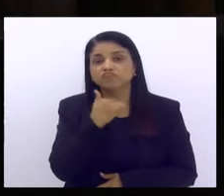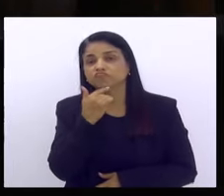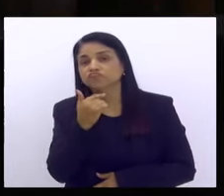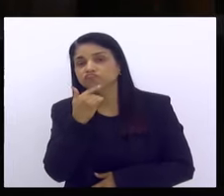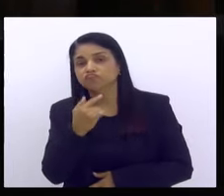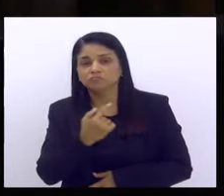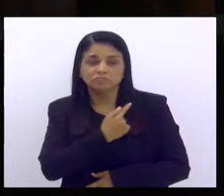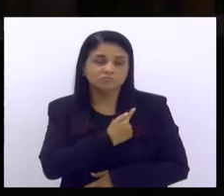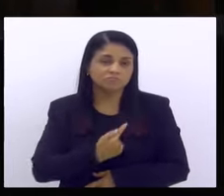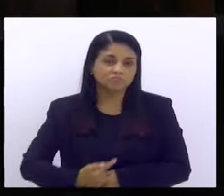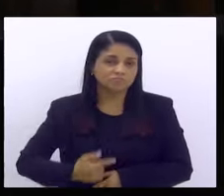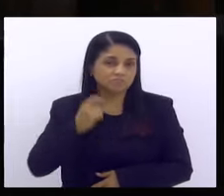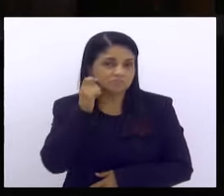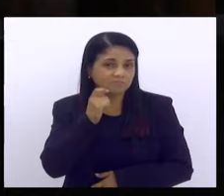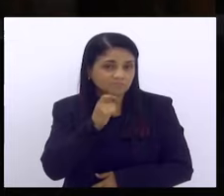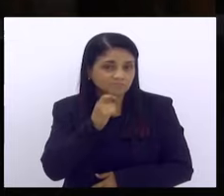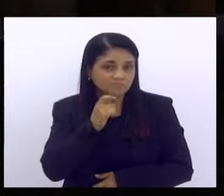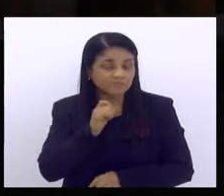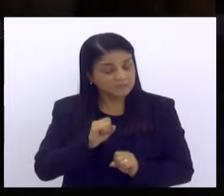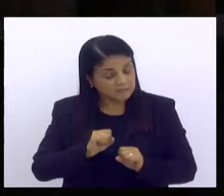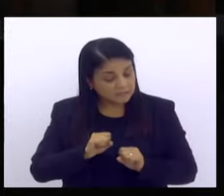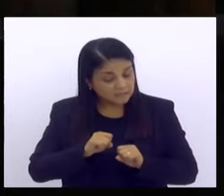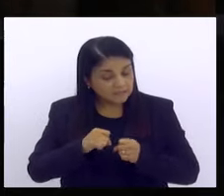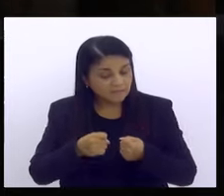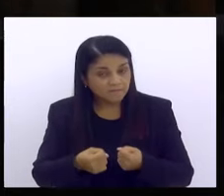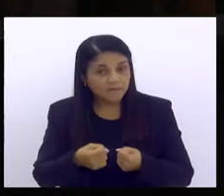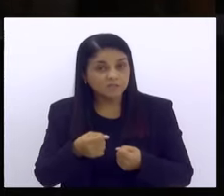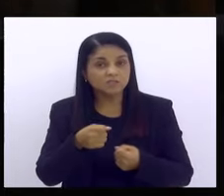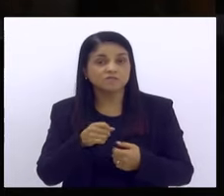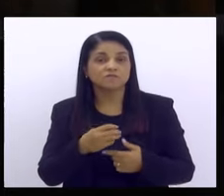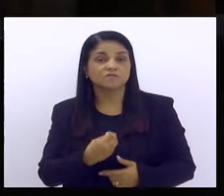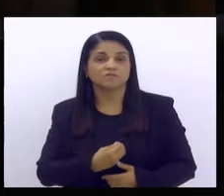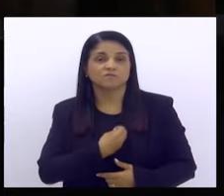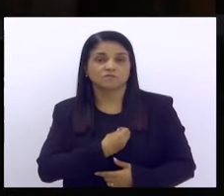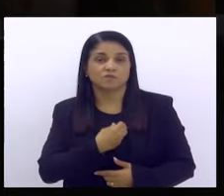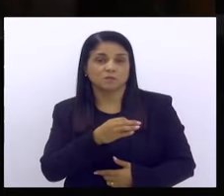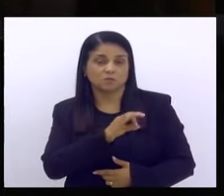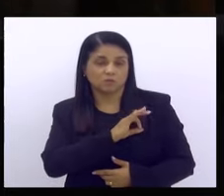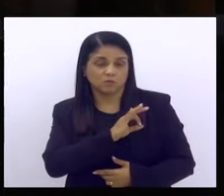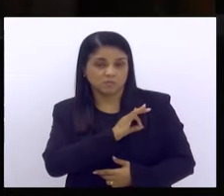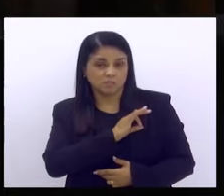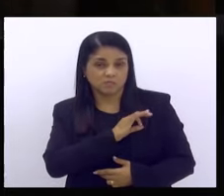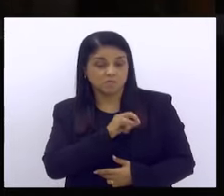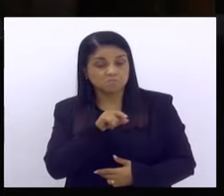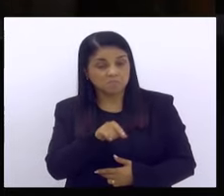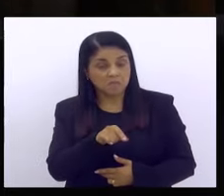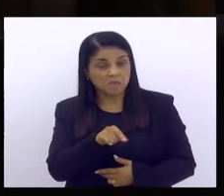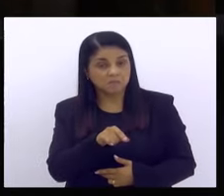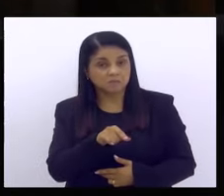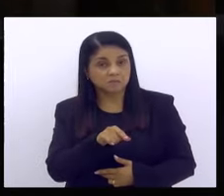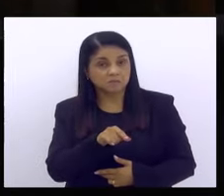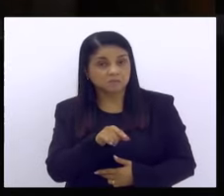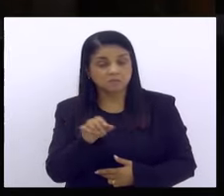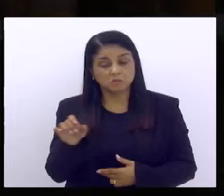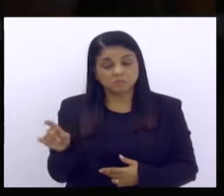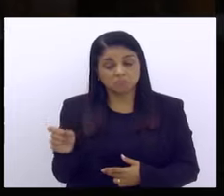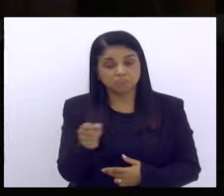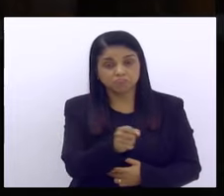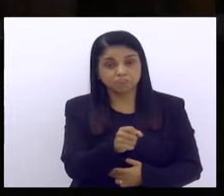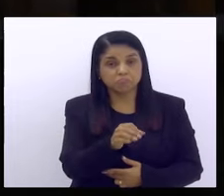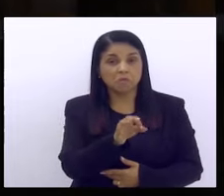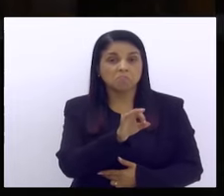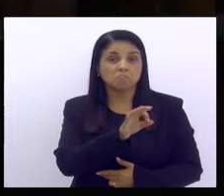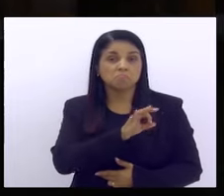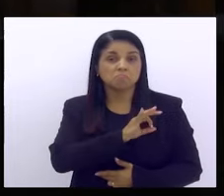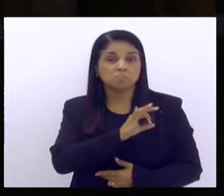do Estado dizer que defende a vida dos policiais quando botam esses policiais como bucha de